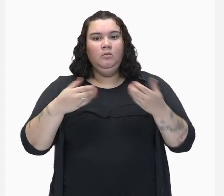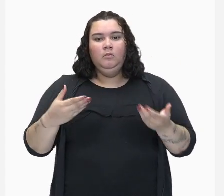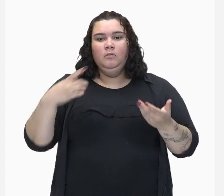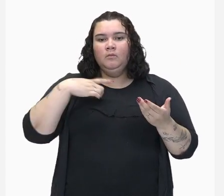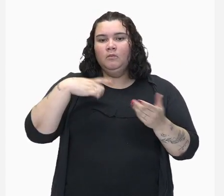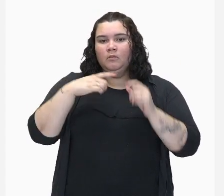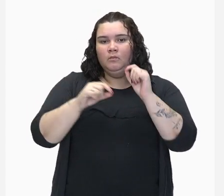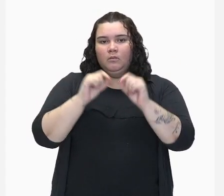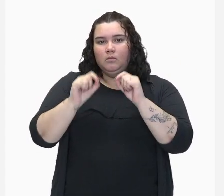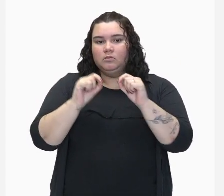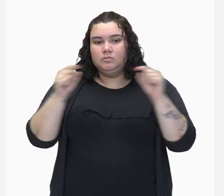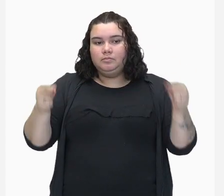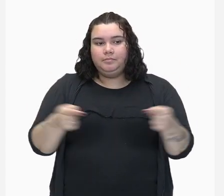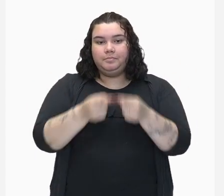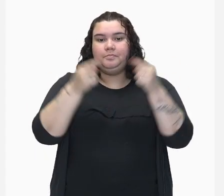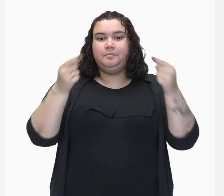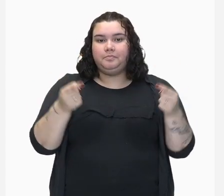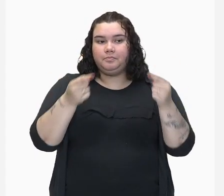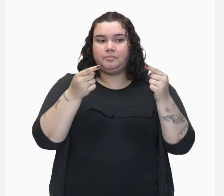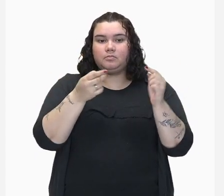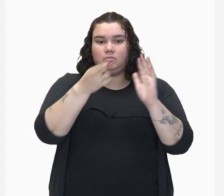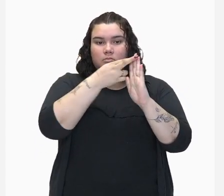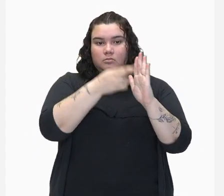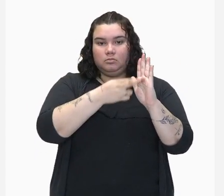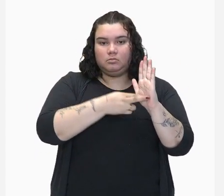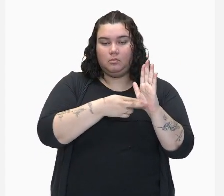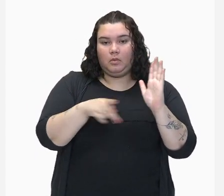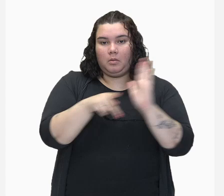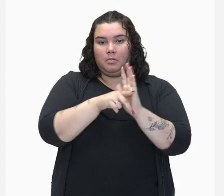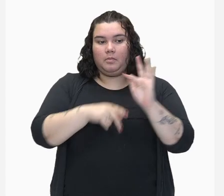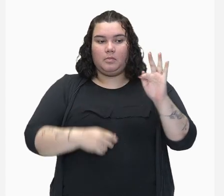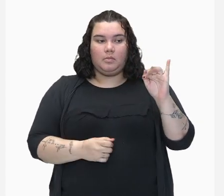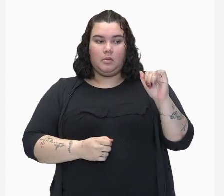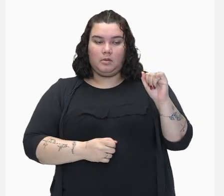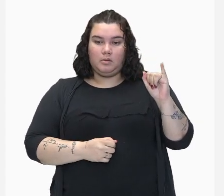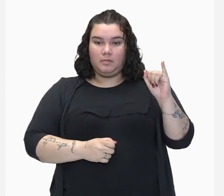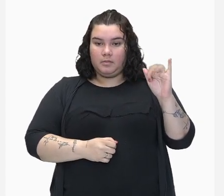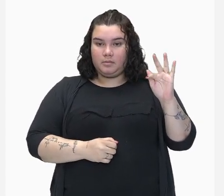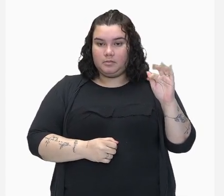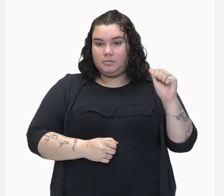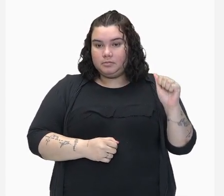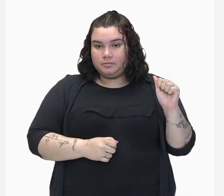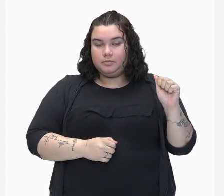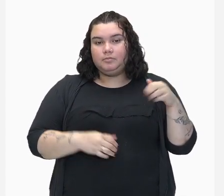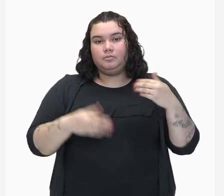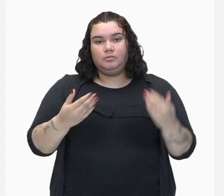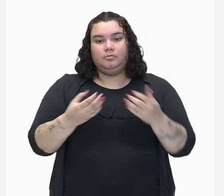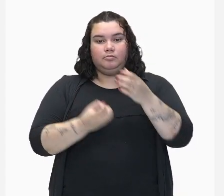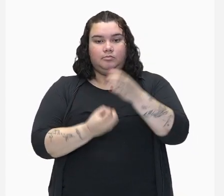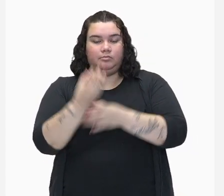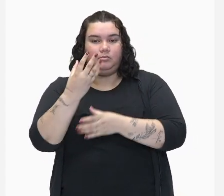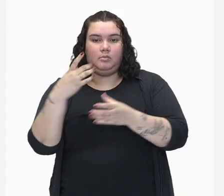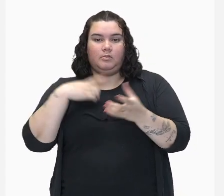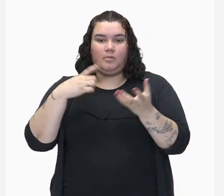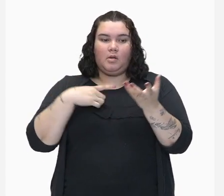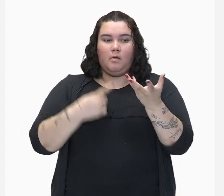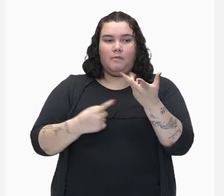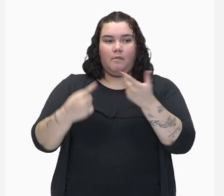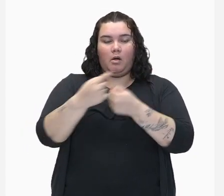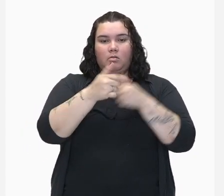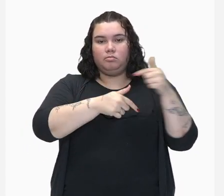estar de acordo com as normas da FIFA para aquele evento, então isso gerou muitos empregos,